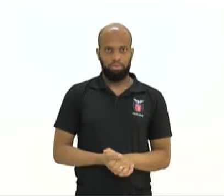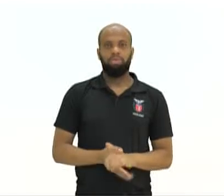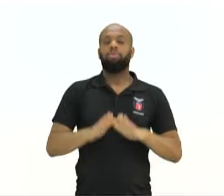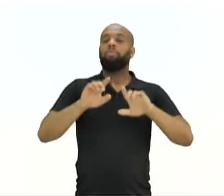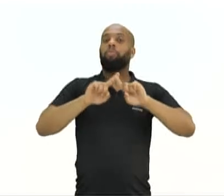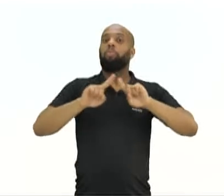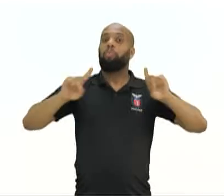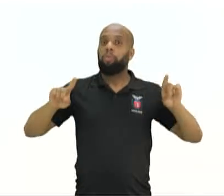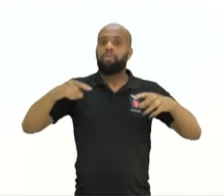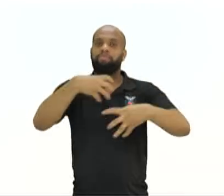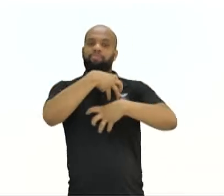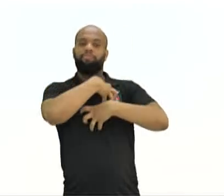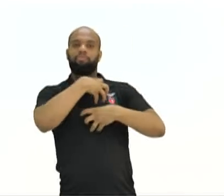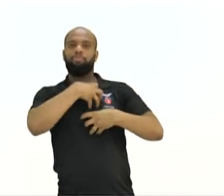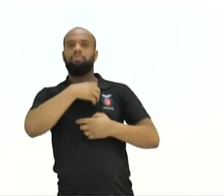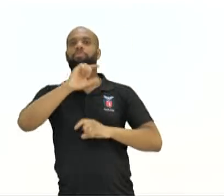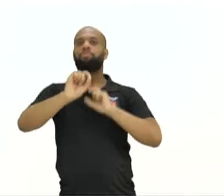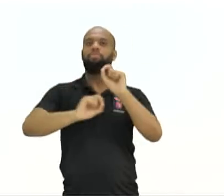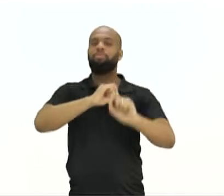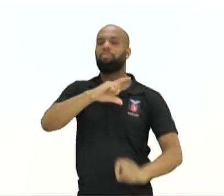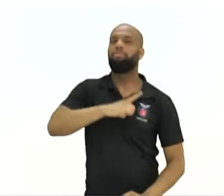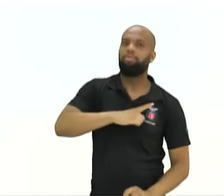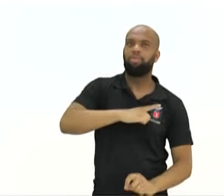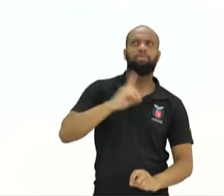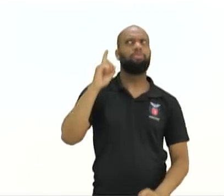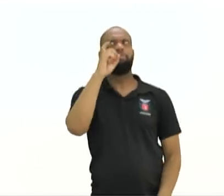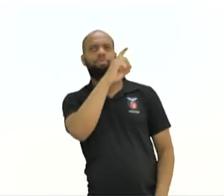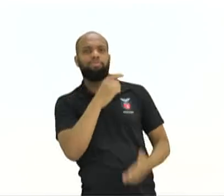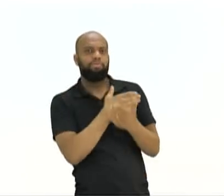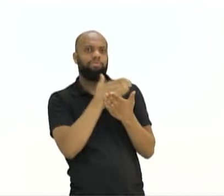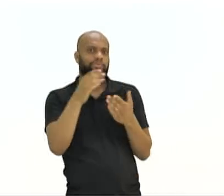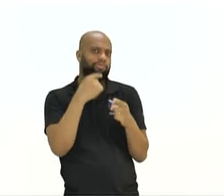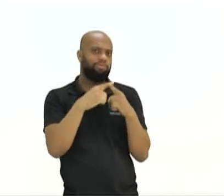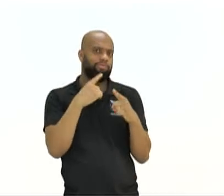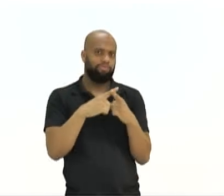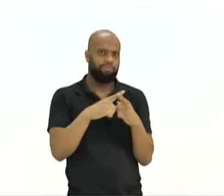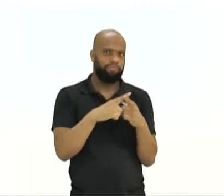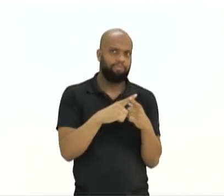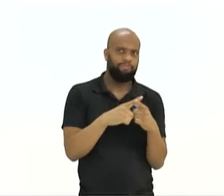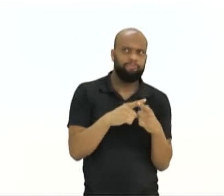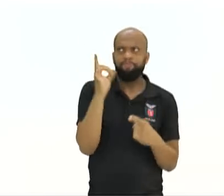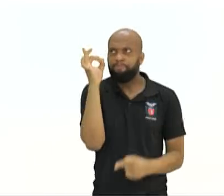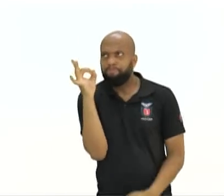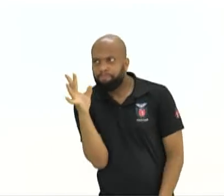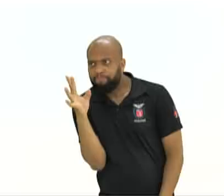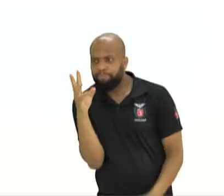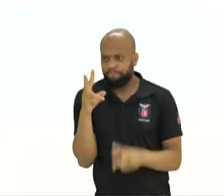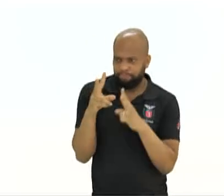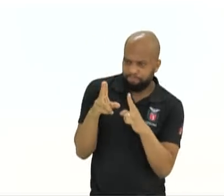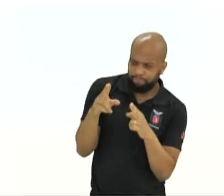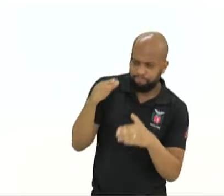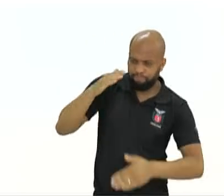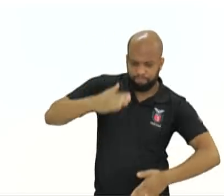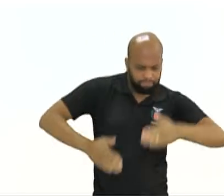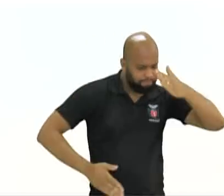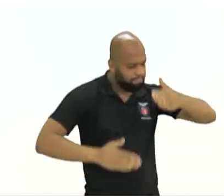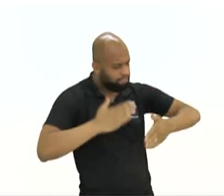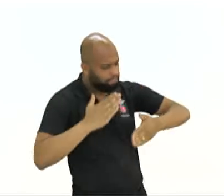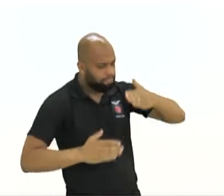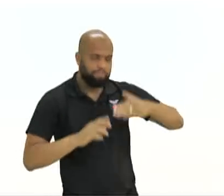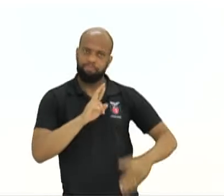No entanto, o estilo ficou muito mais complexo, pois não é tão frio como o robô. Então agora a gente está